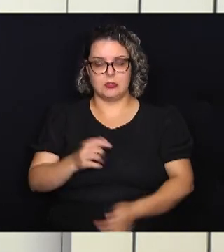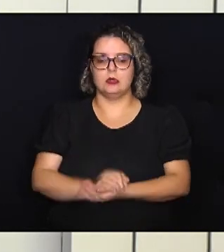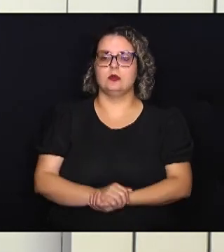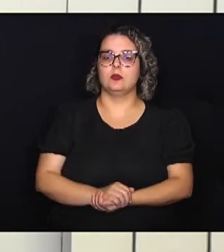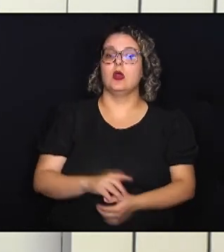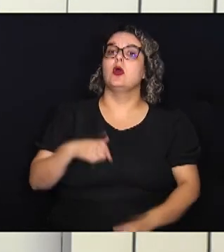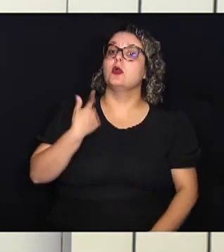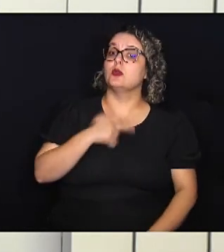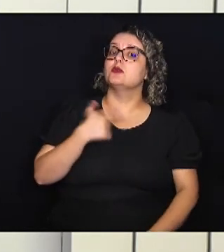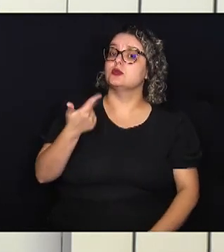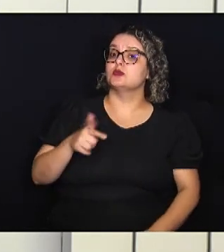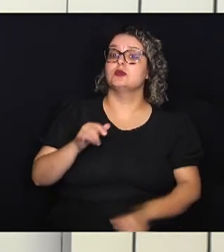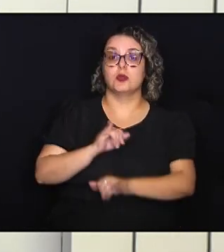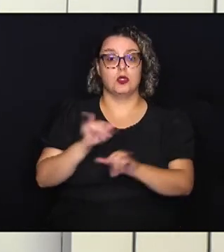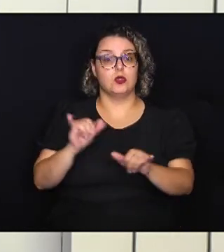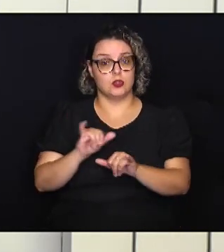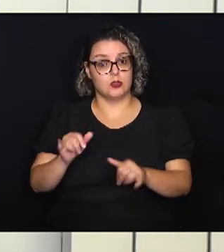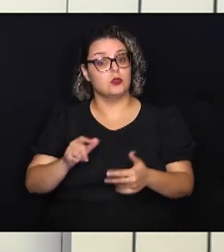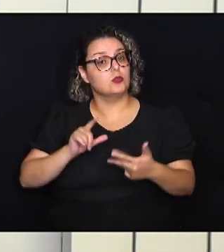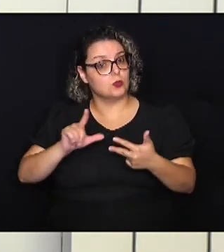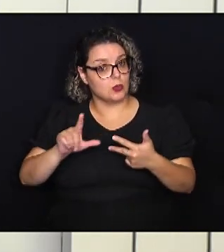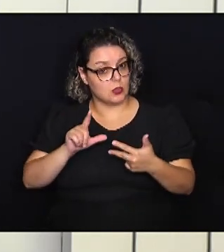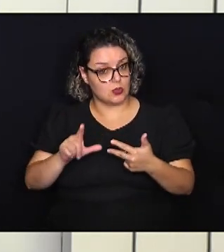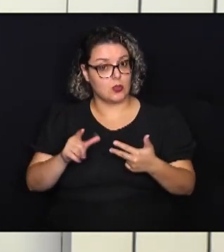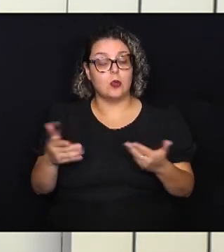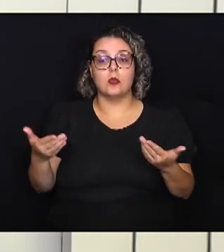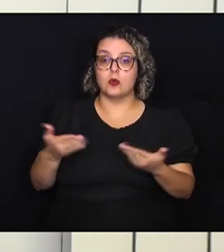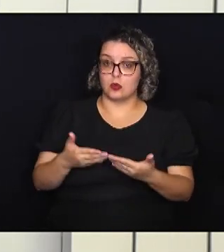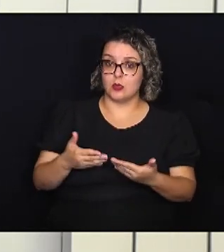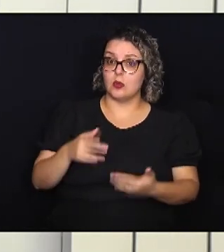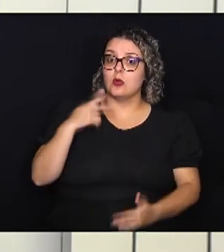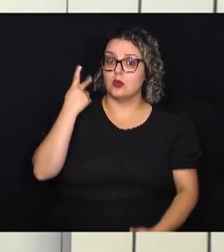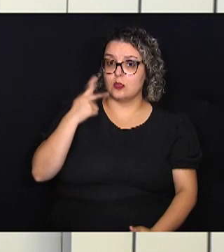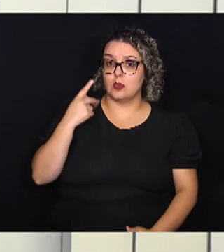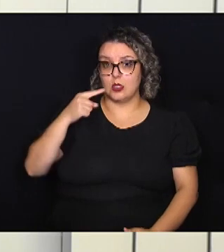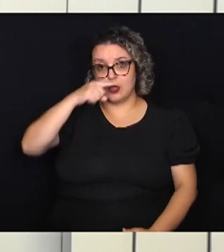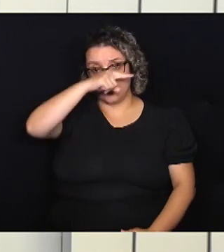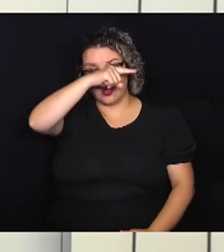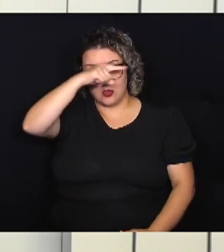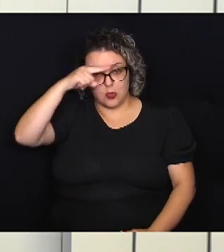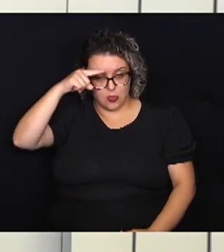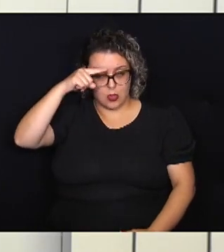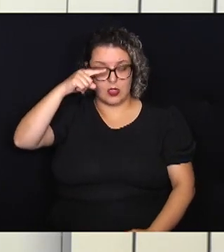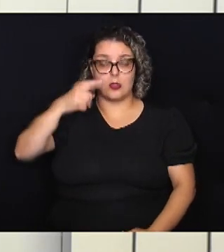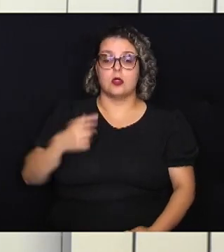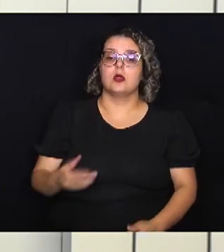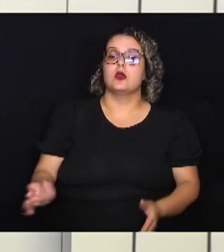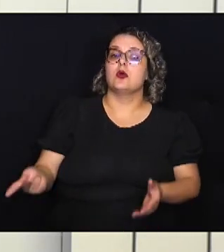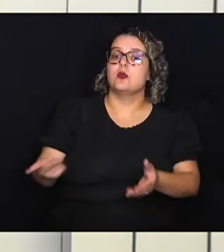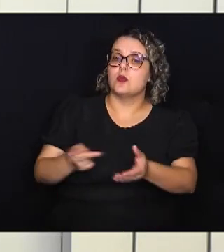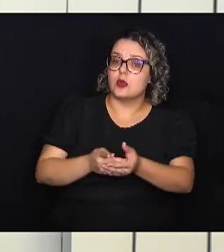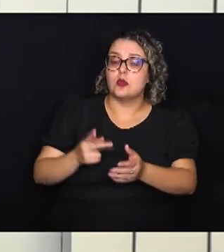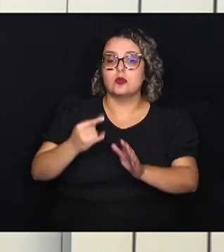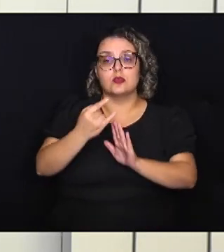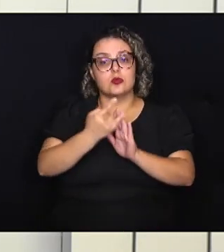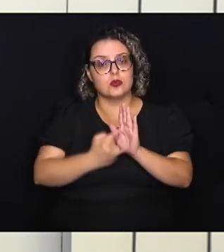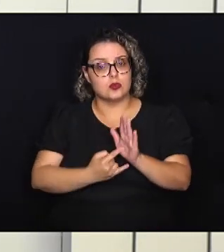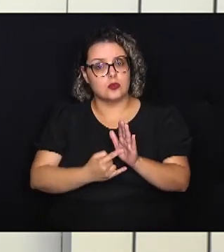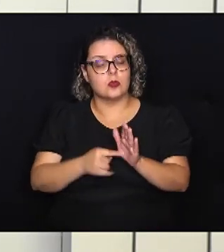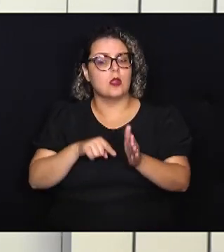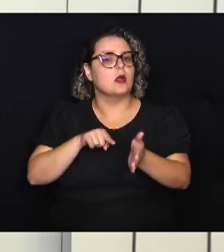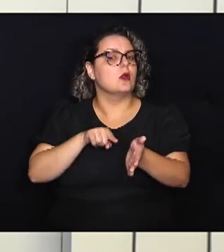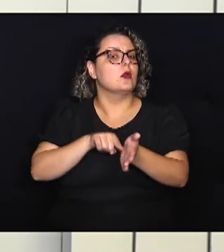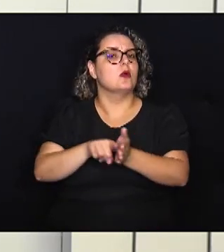aqui com as notícias do Legislativo, agora com o vereador Otto Alejandro, que protocolou um documento questionando